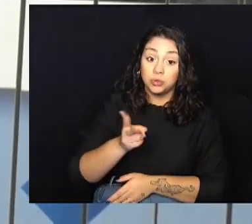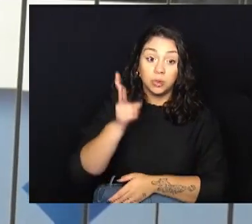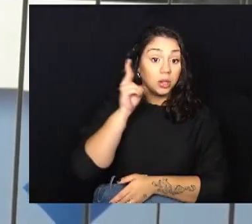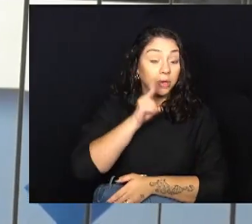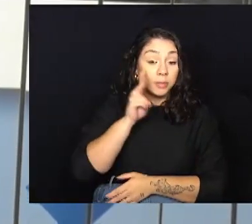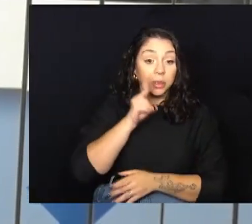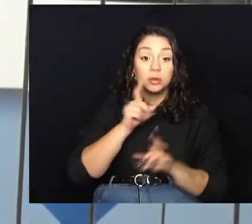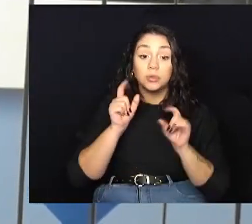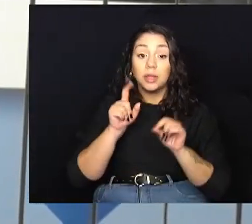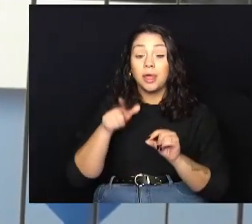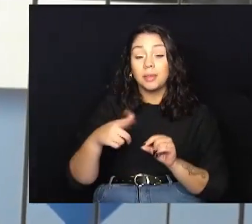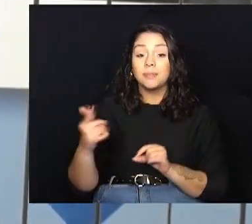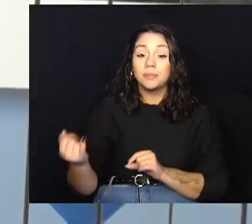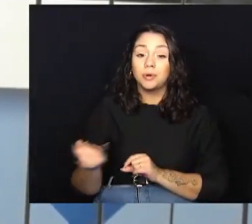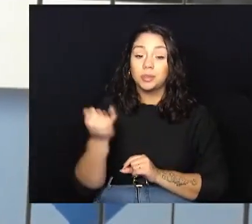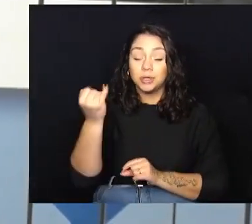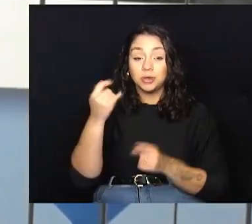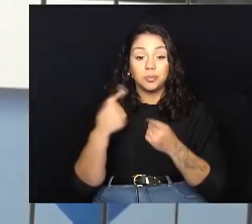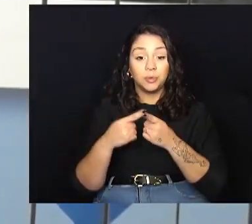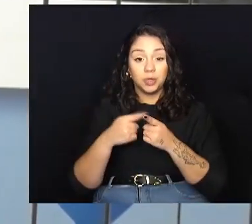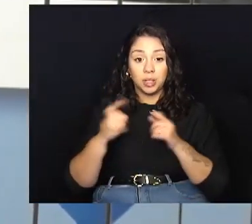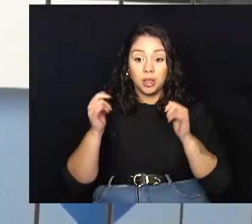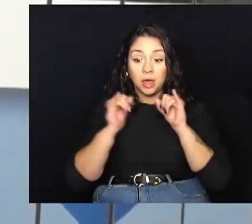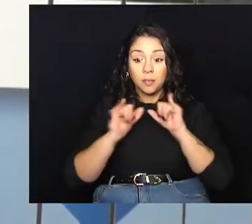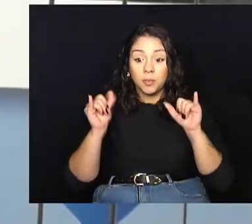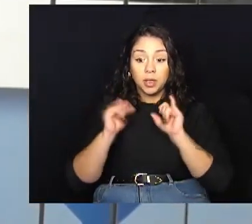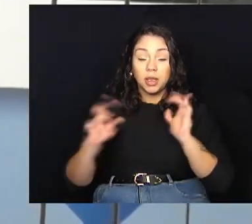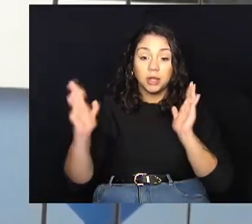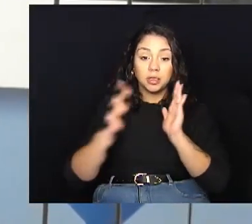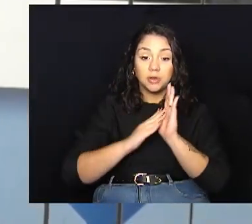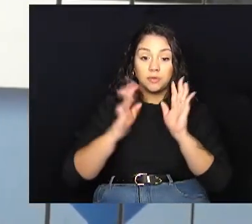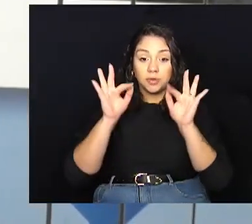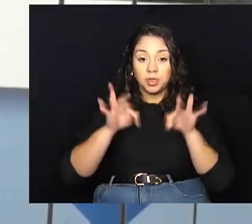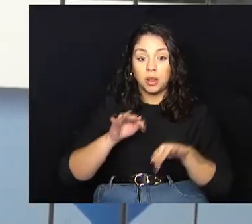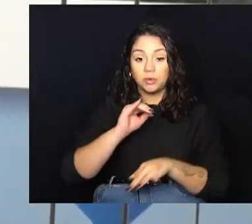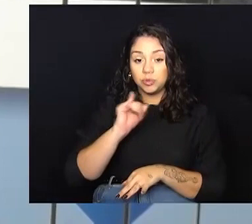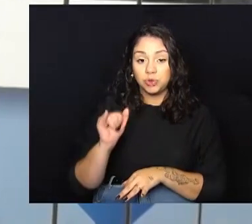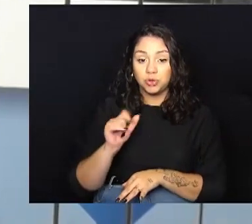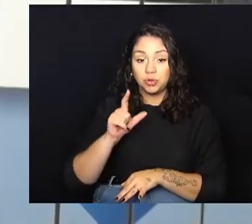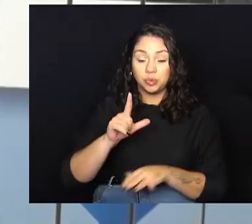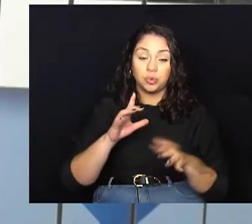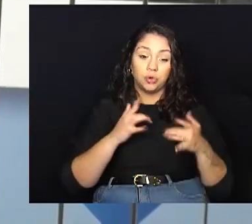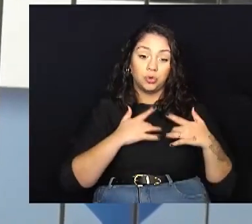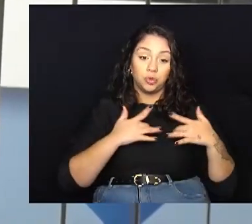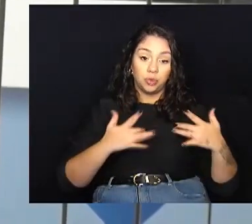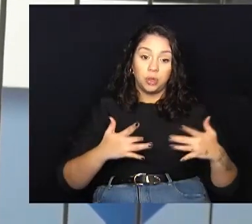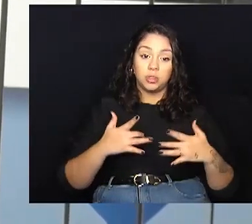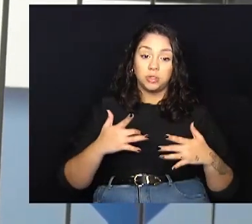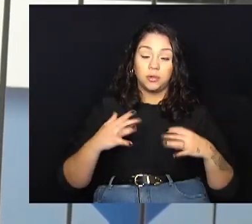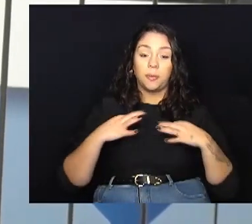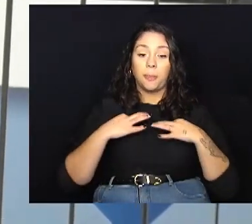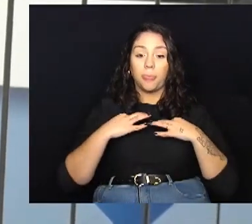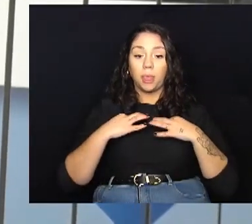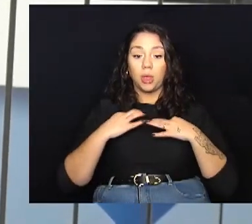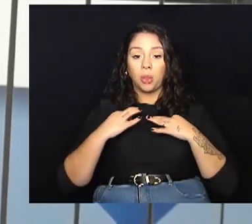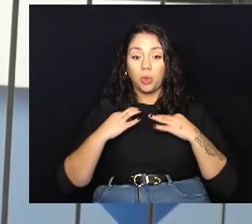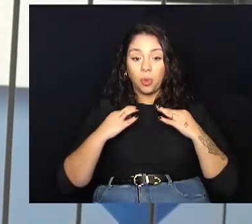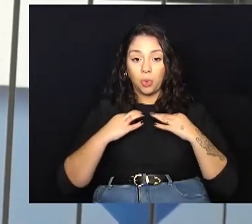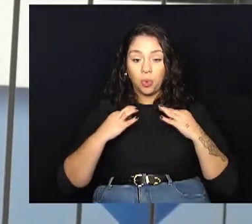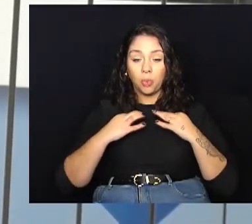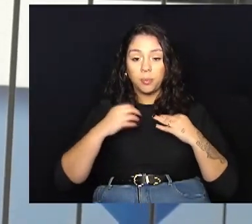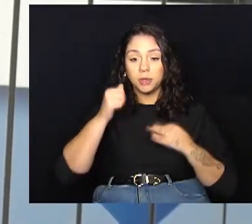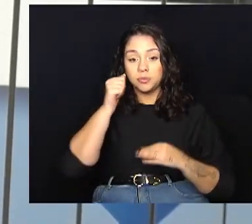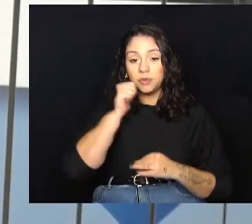da importância porque a campanha vai até o final de Julho da doação de roupas íntimas femininas também roupas